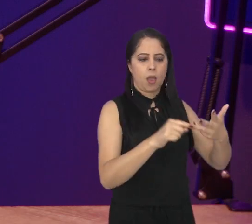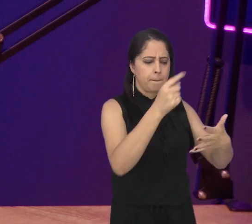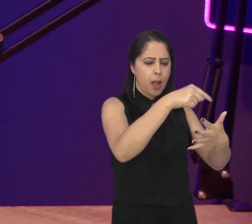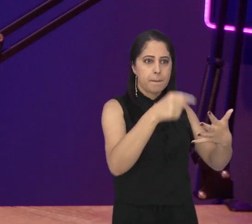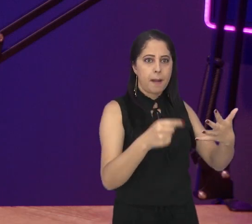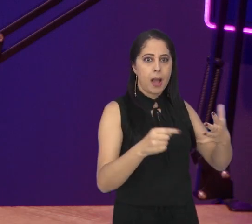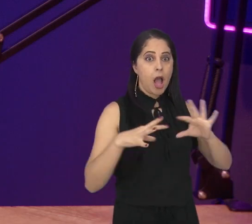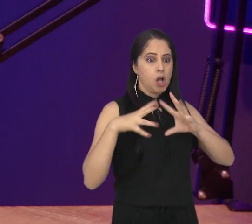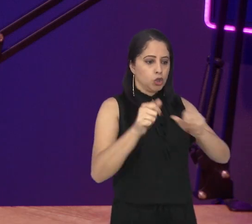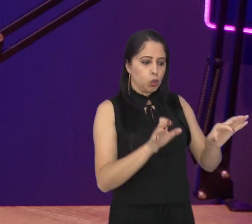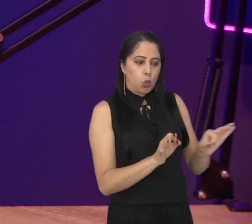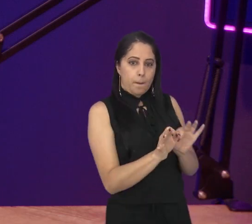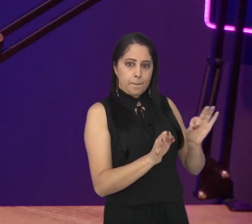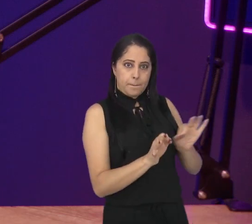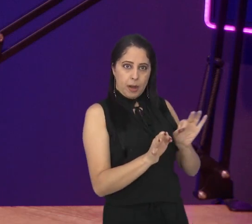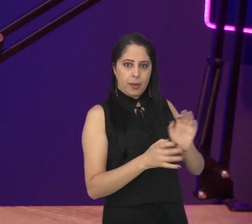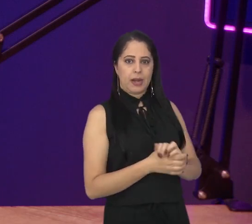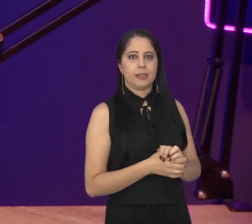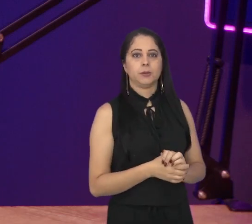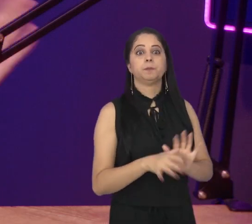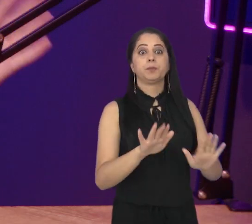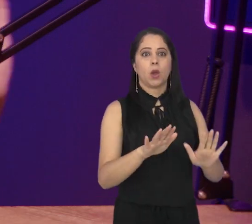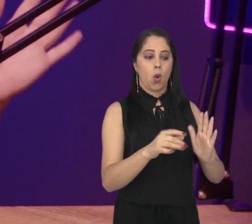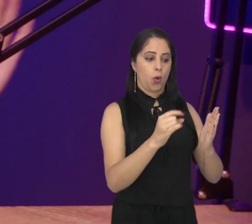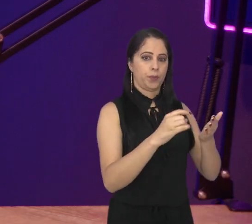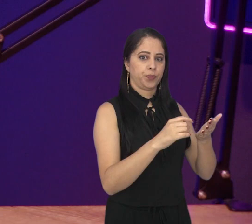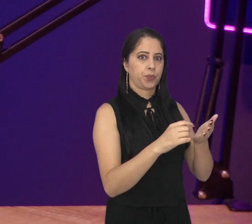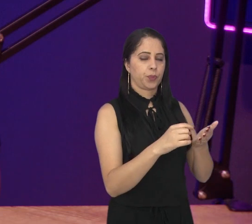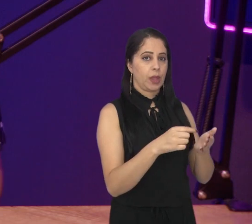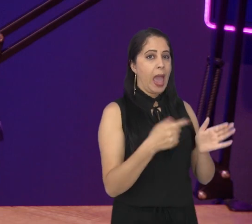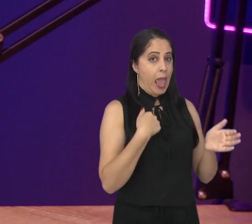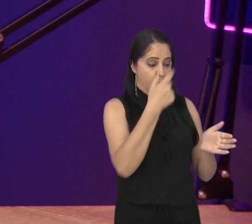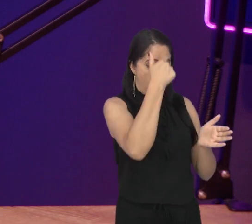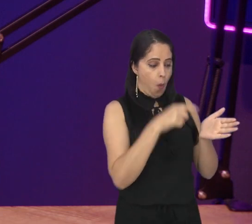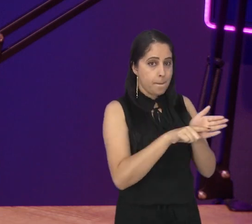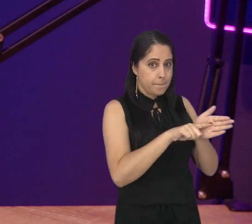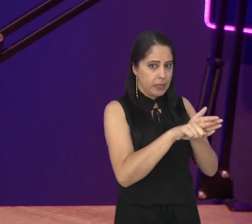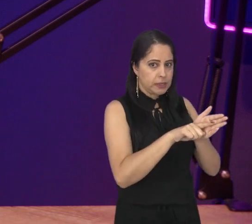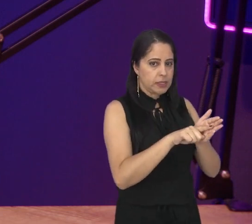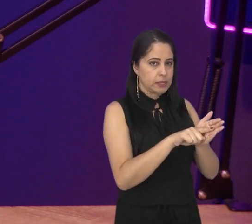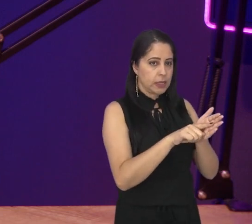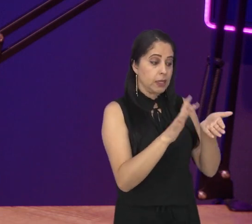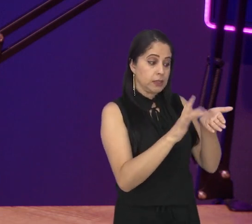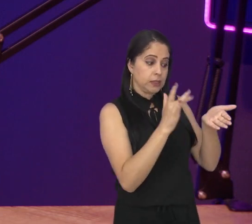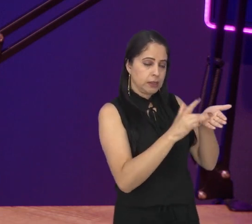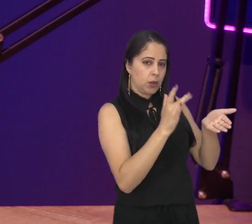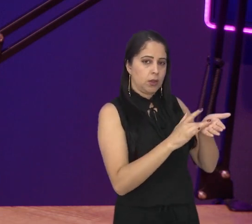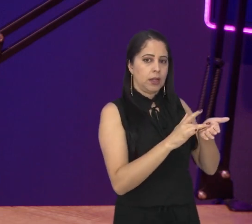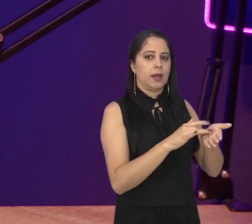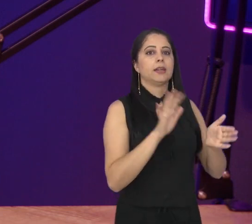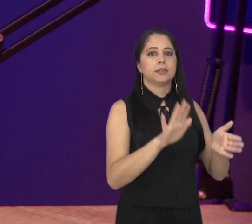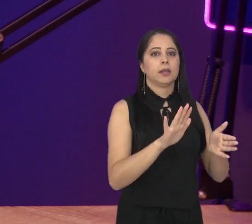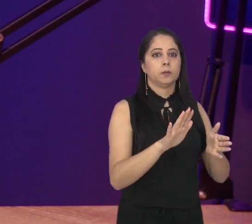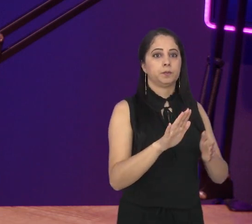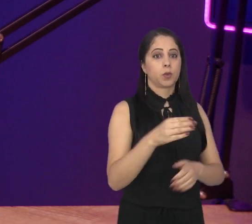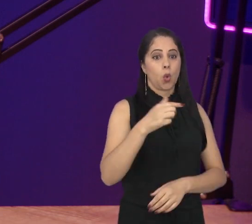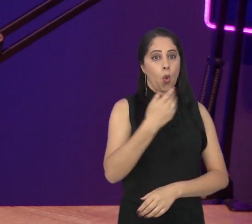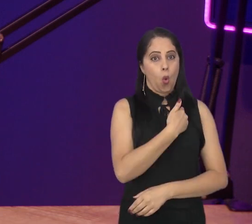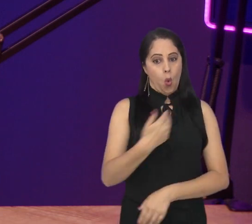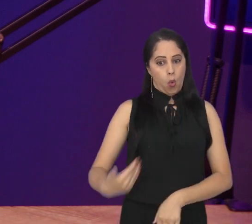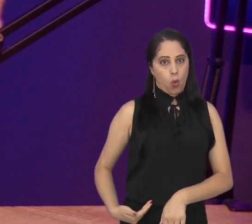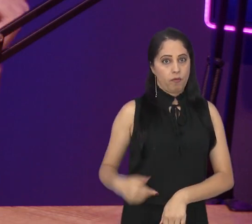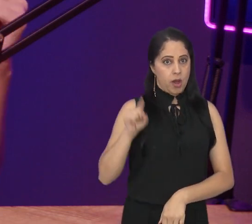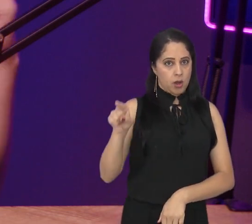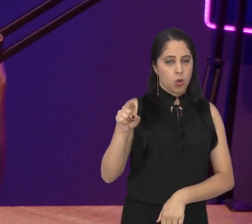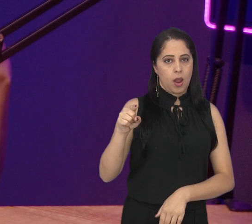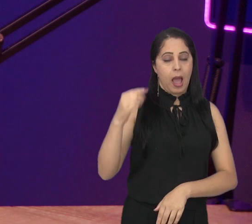televisão. Então, é planejado. E só pra gente ter uma ideia, eu tava fazendo uma pesquisa e foi mais ou menos assim.